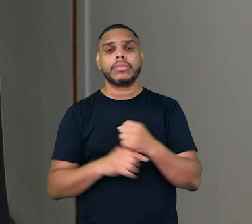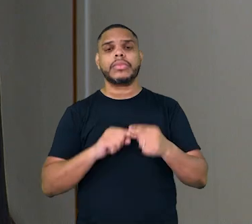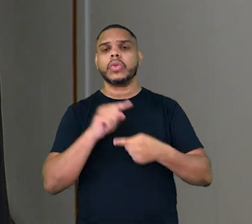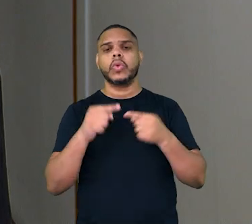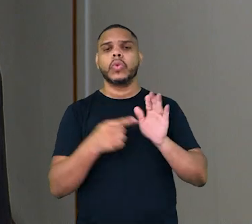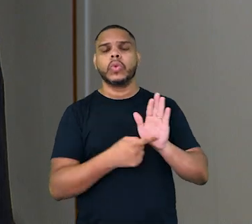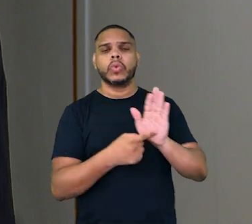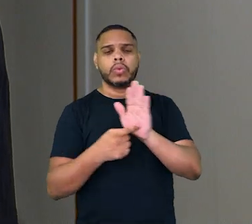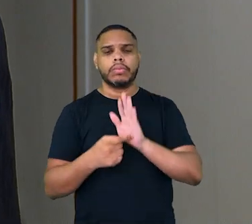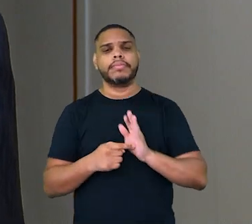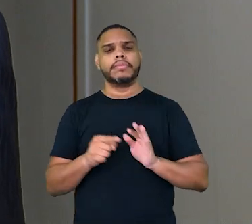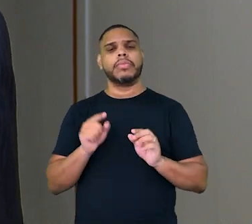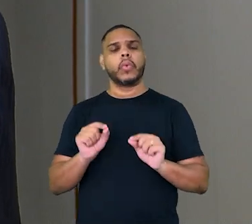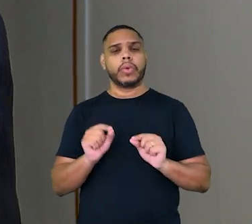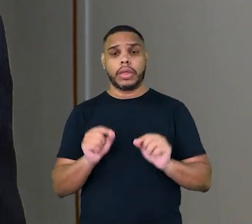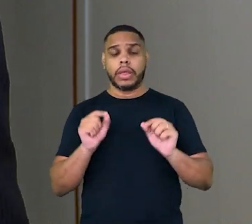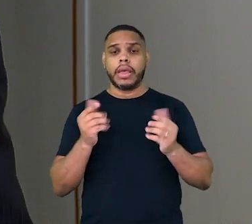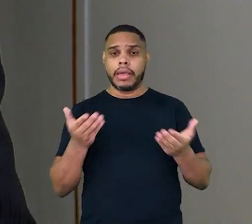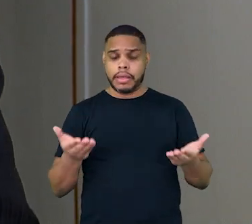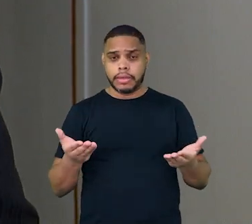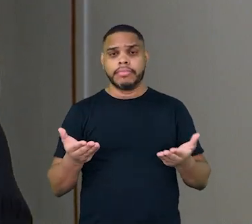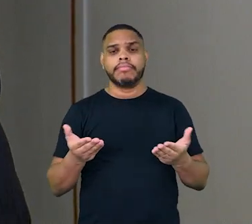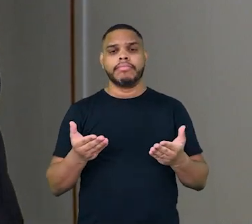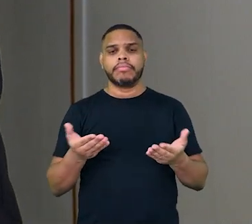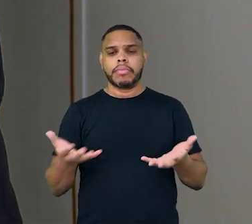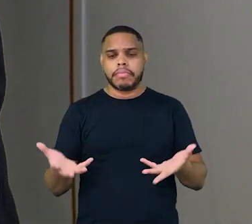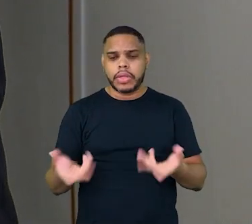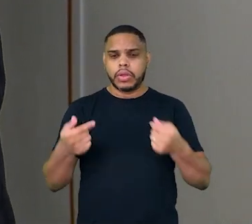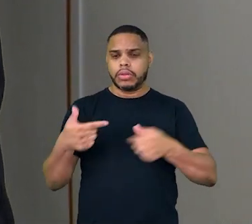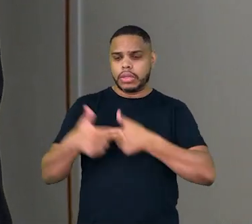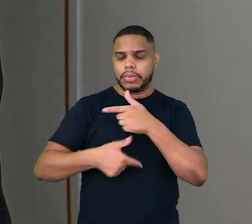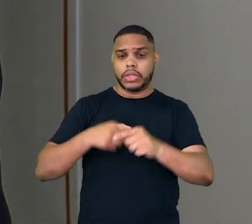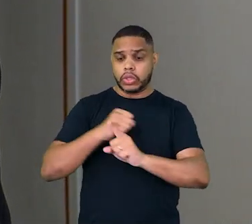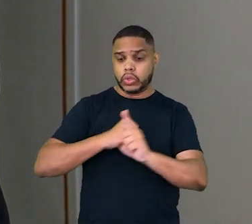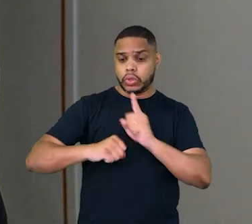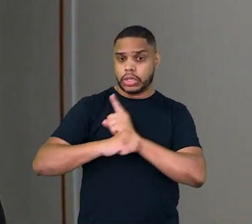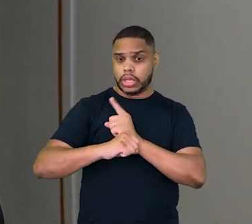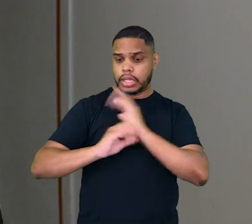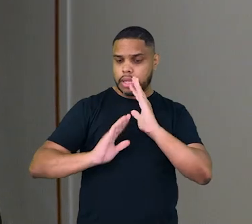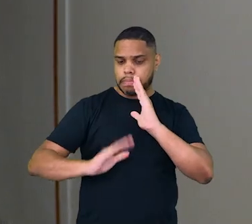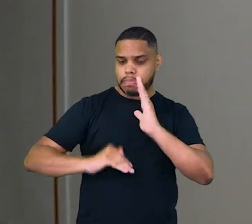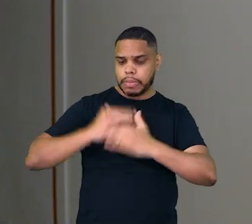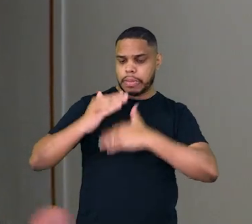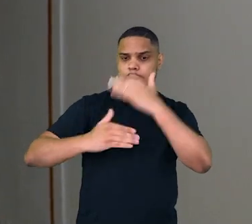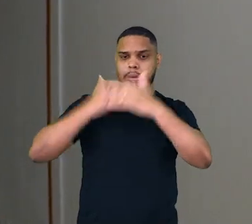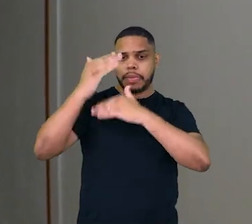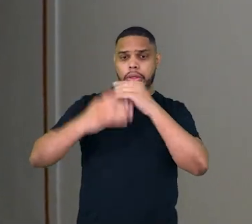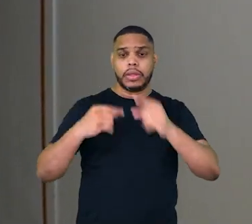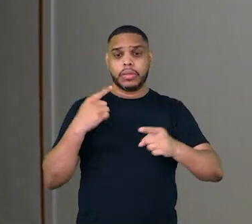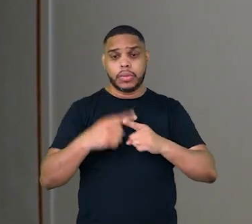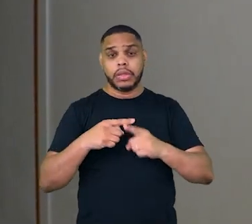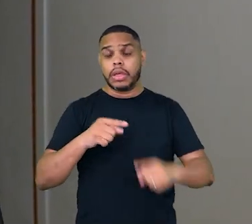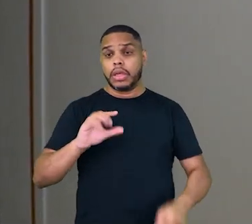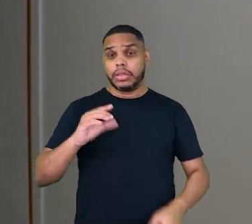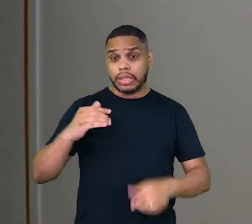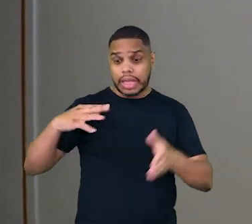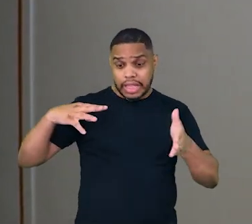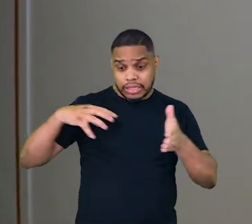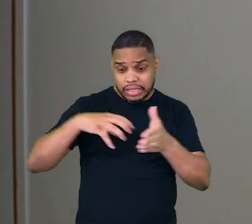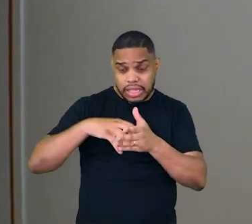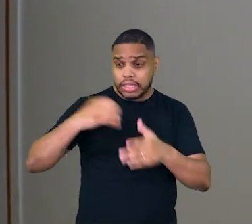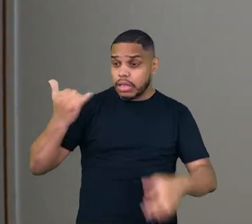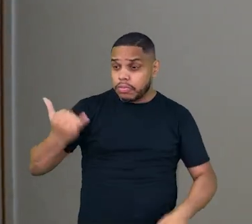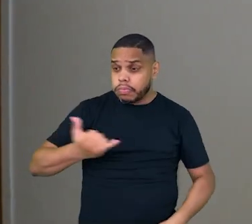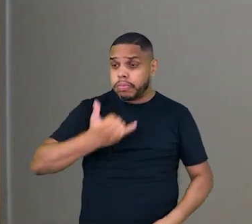ela representa exatamente o aprimoramento da sociedade, porque o infortúnio causado pelo